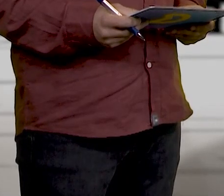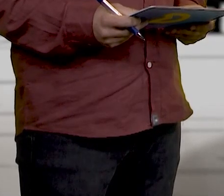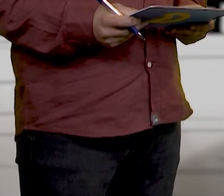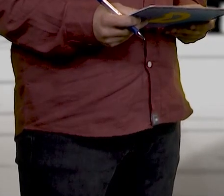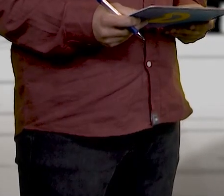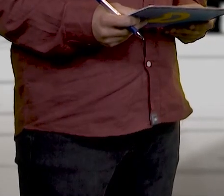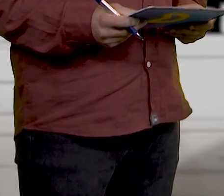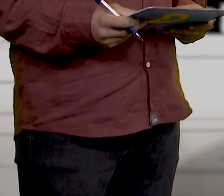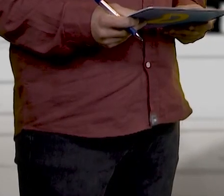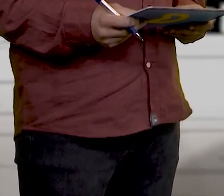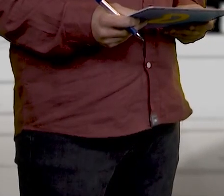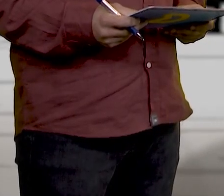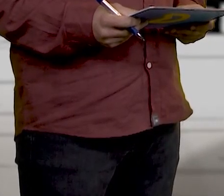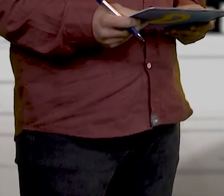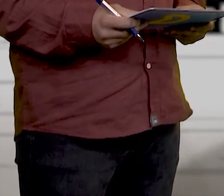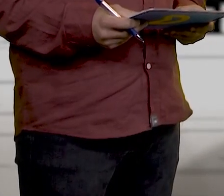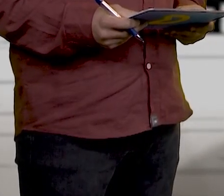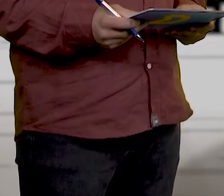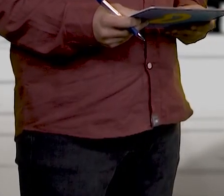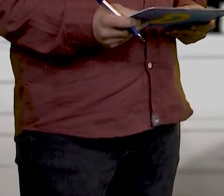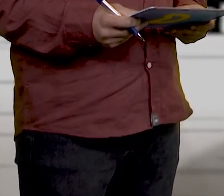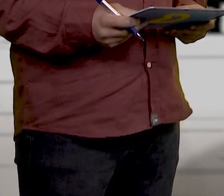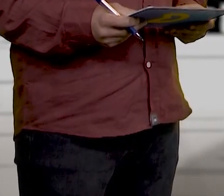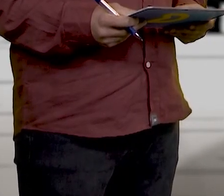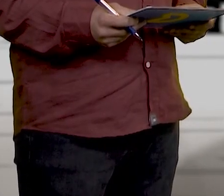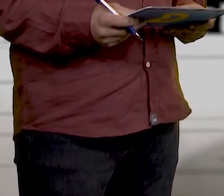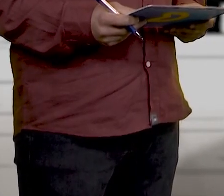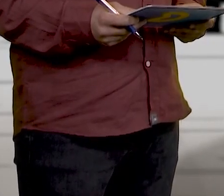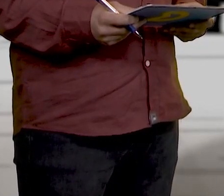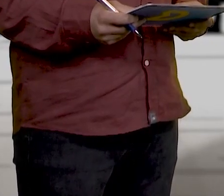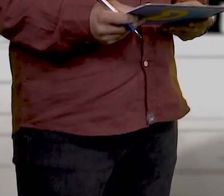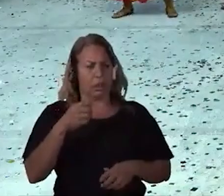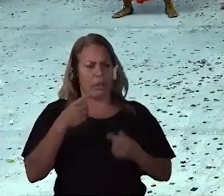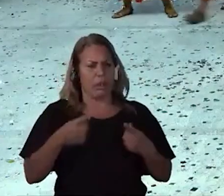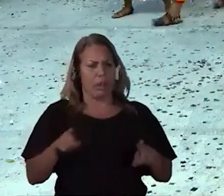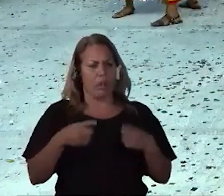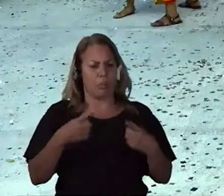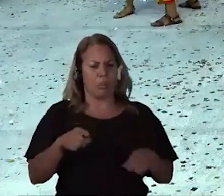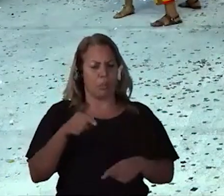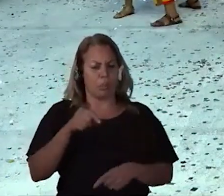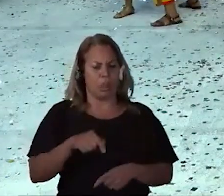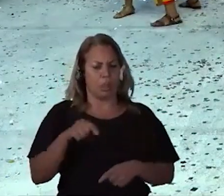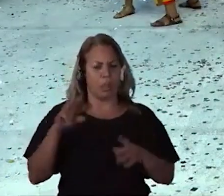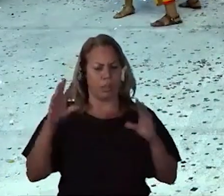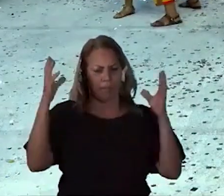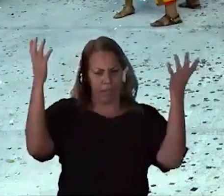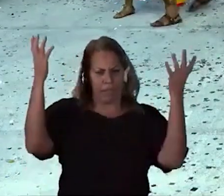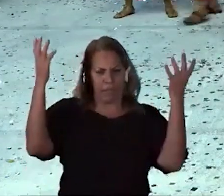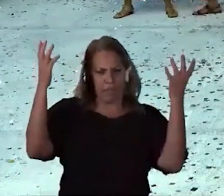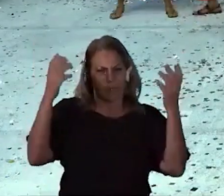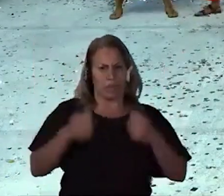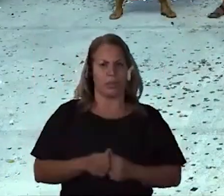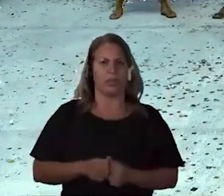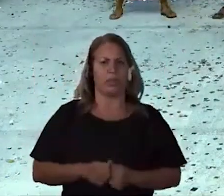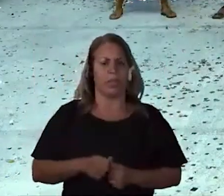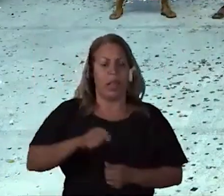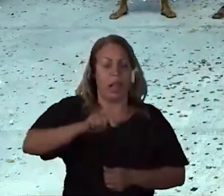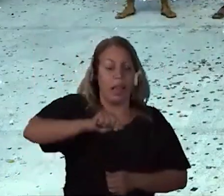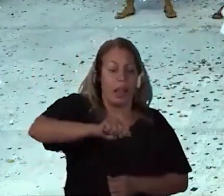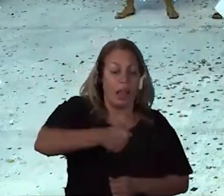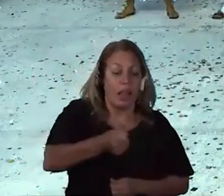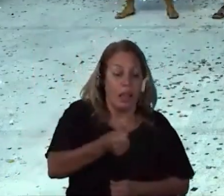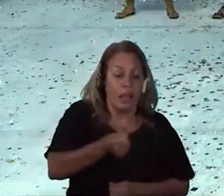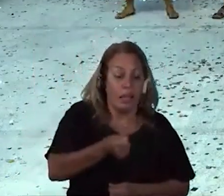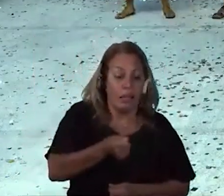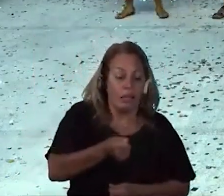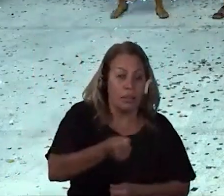todo custo. Que é um pouco do que a nossa história traz também, né? Ô, Reni, vocês foram considerados os melhores noivos, porque